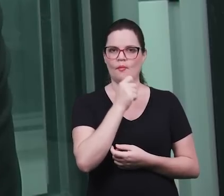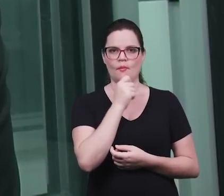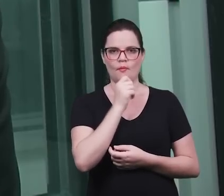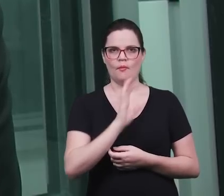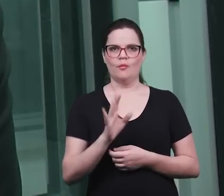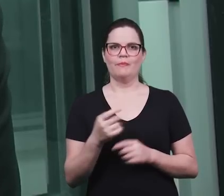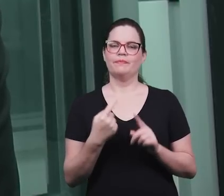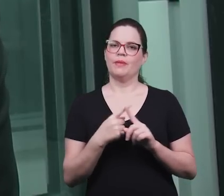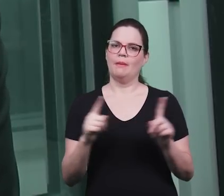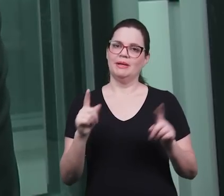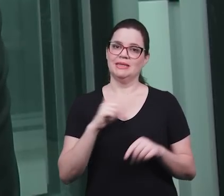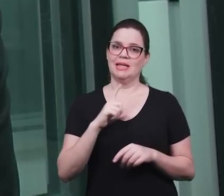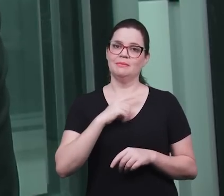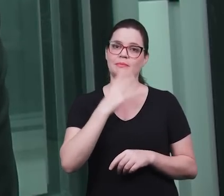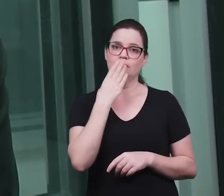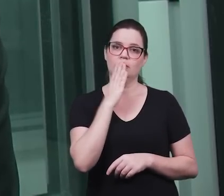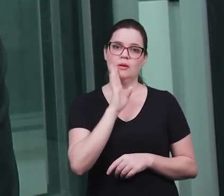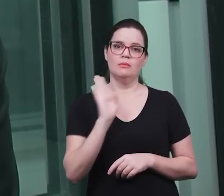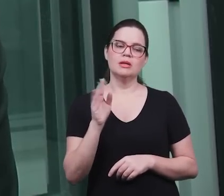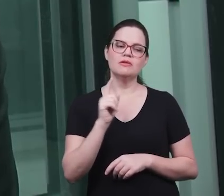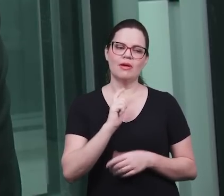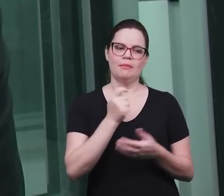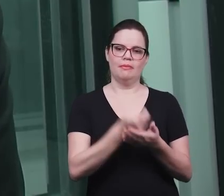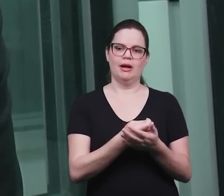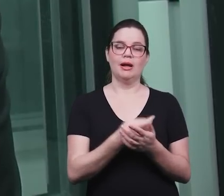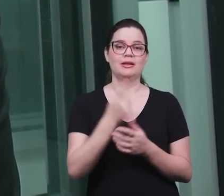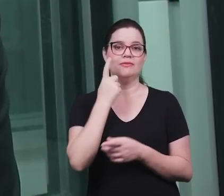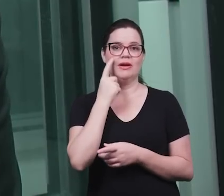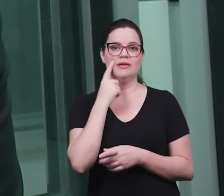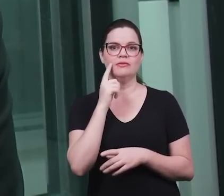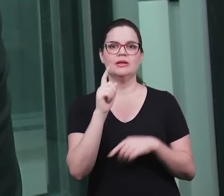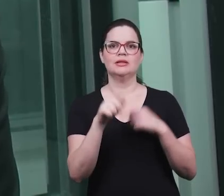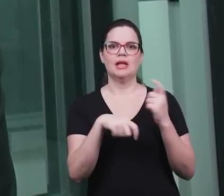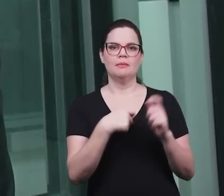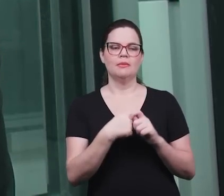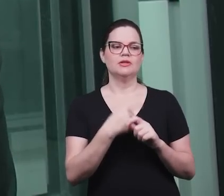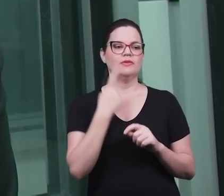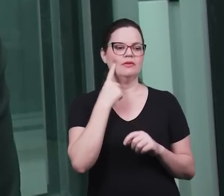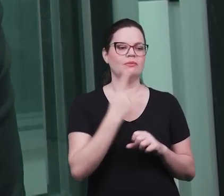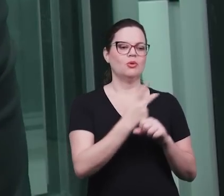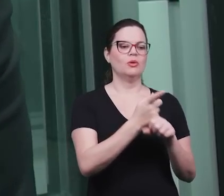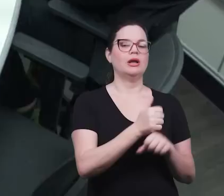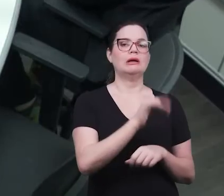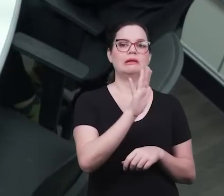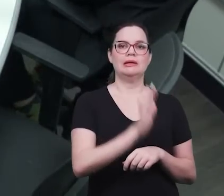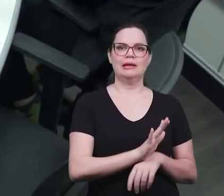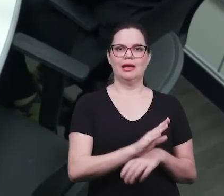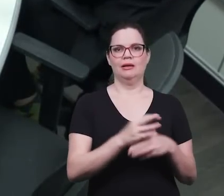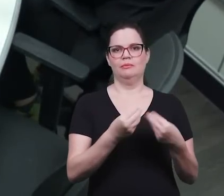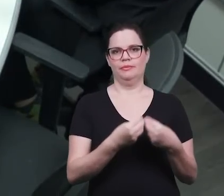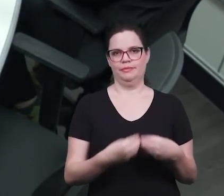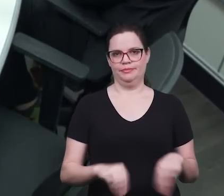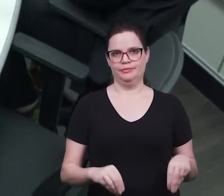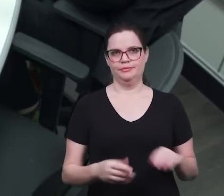que eles vão pagar e depois vão correr atrás de quem lesou. Primeiro, o importante primeiro é a sangria, né?